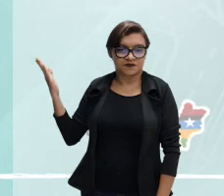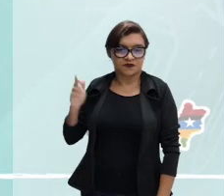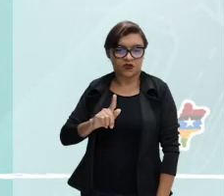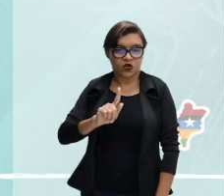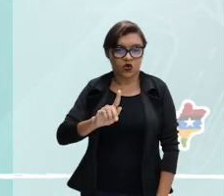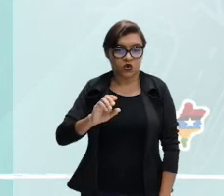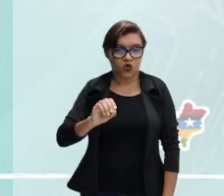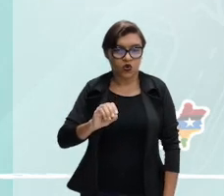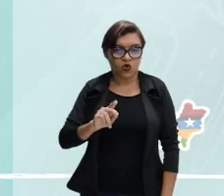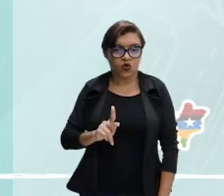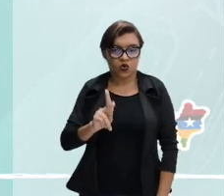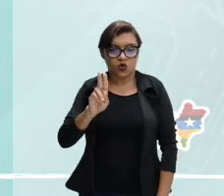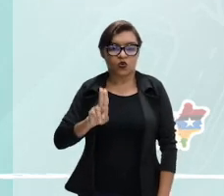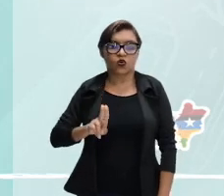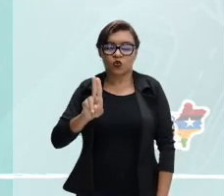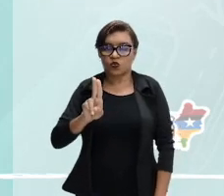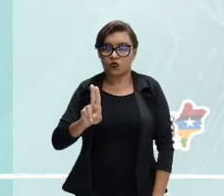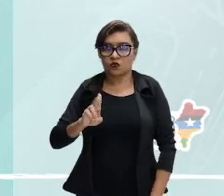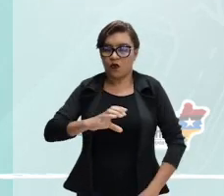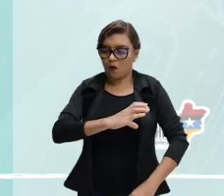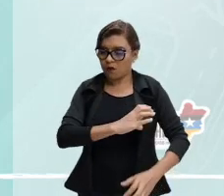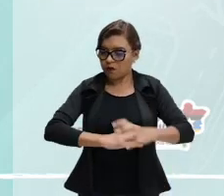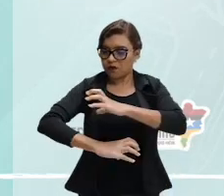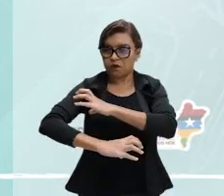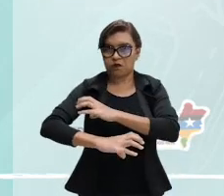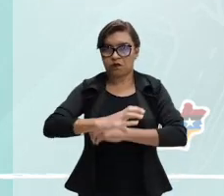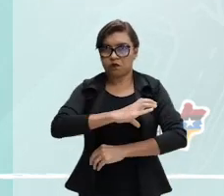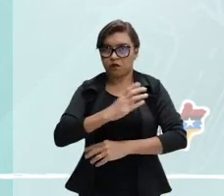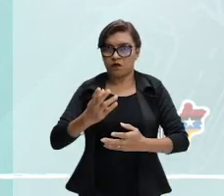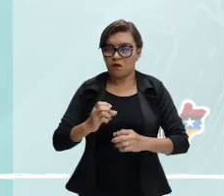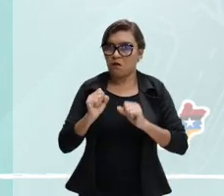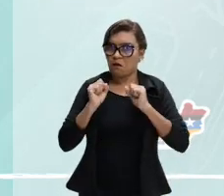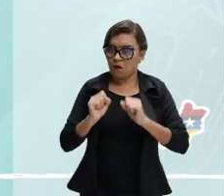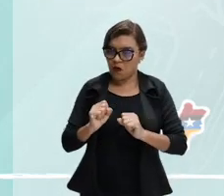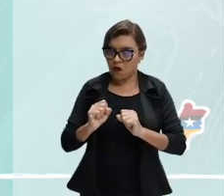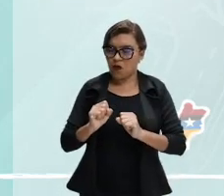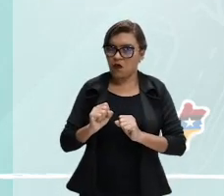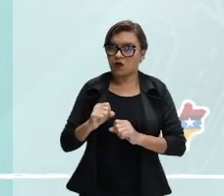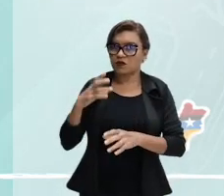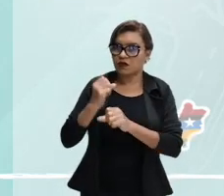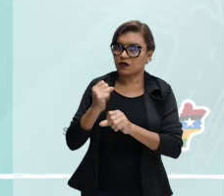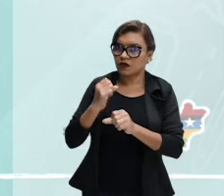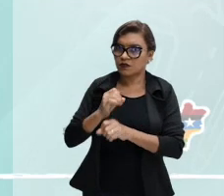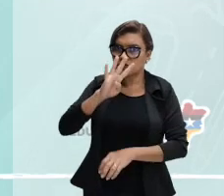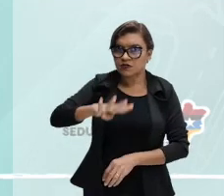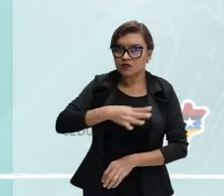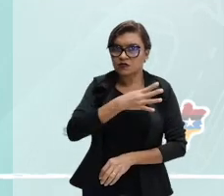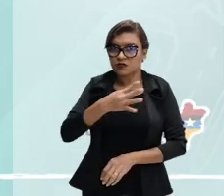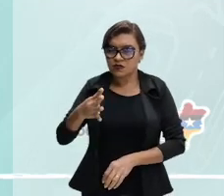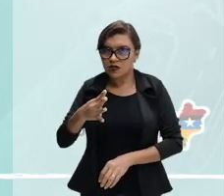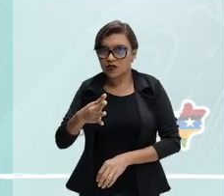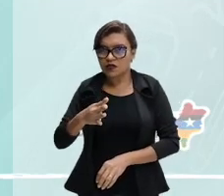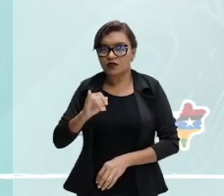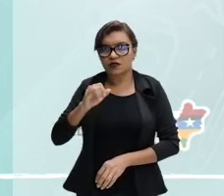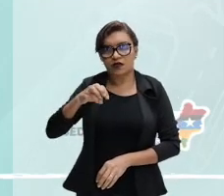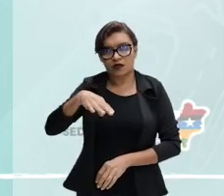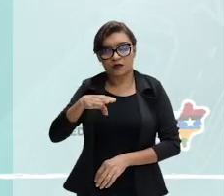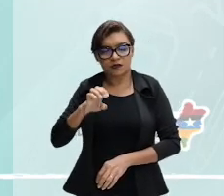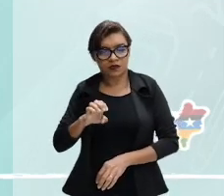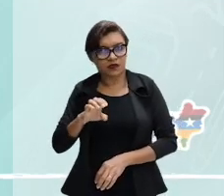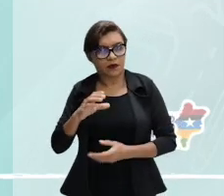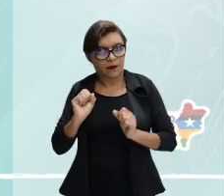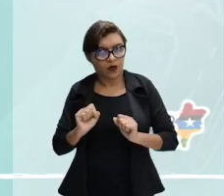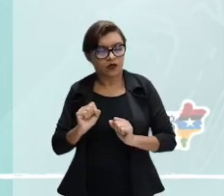a obesidade aqui, então eu posso aplicar em Goku, por exemplo, uma tabela de IMC? Não, porque ele é o quê? Ele é uma